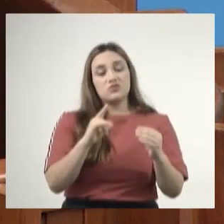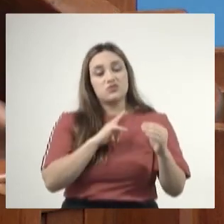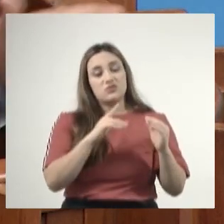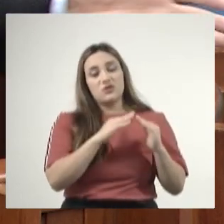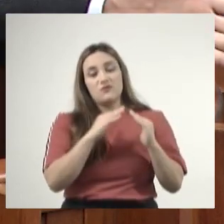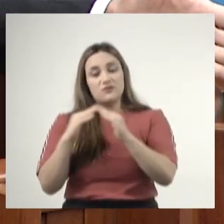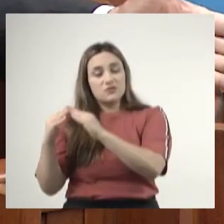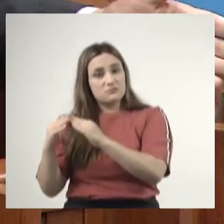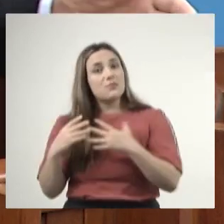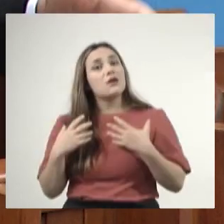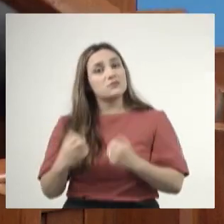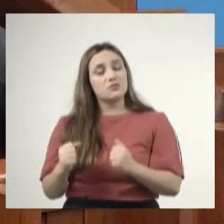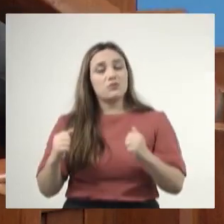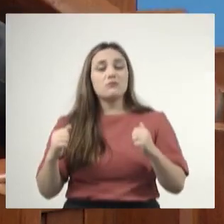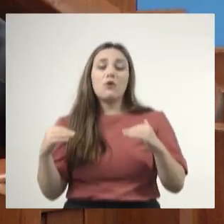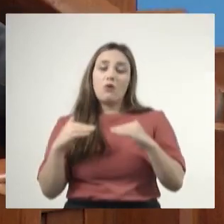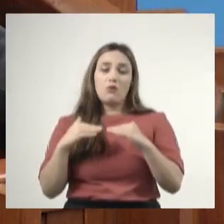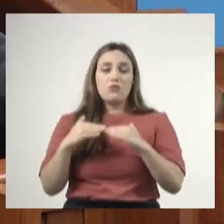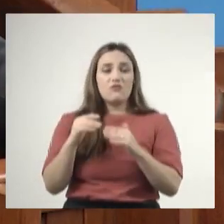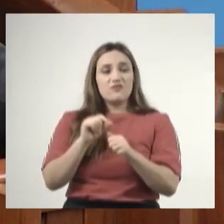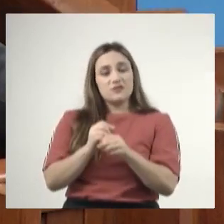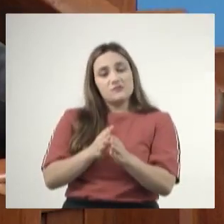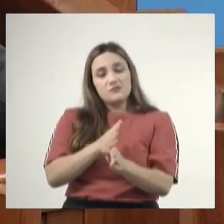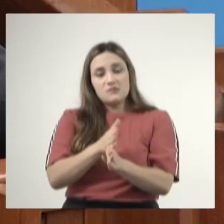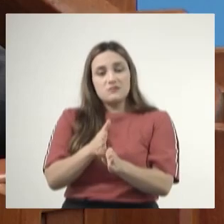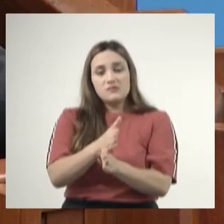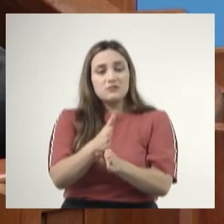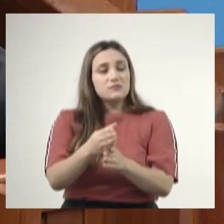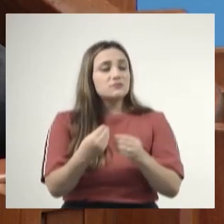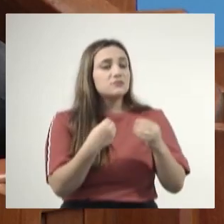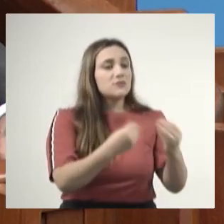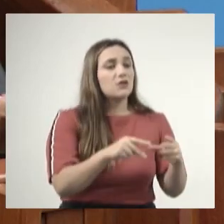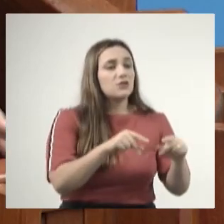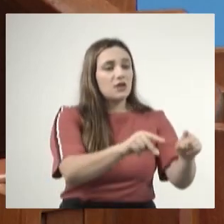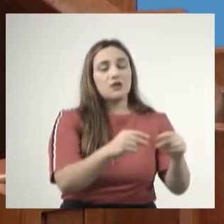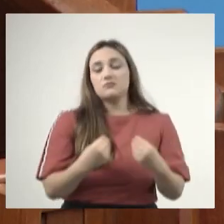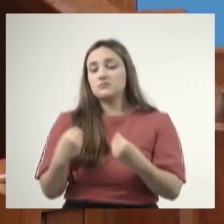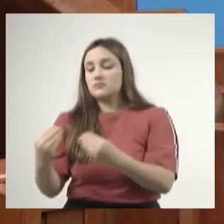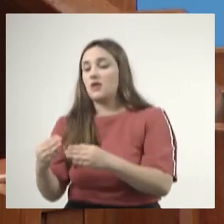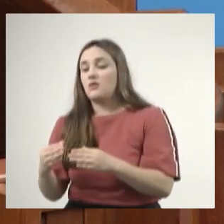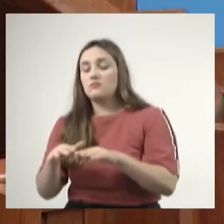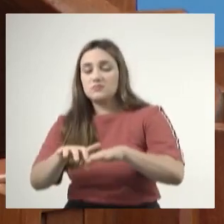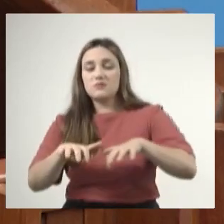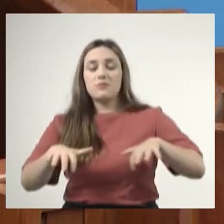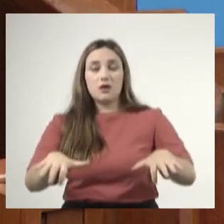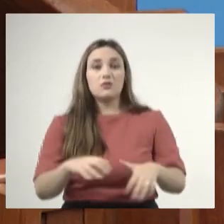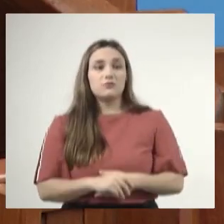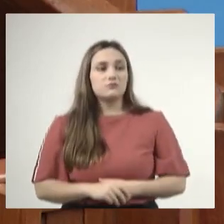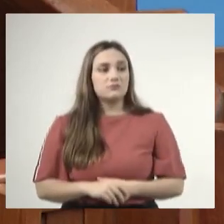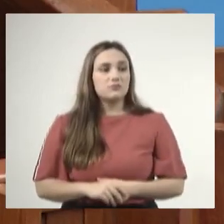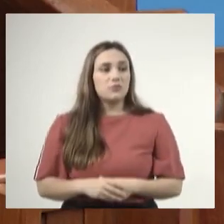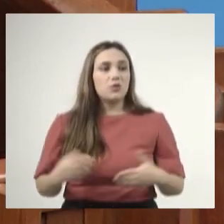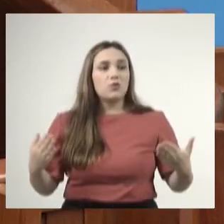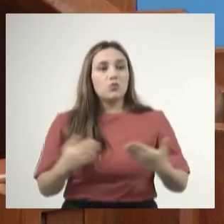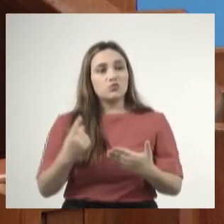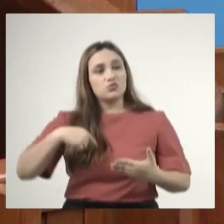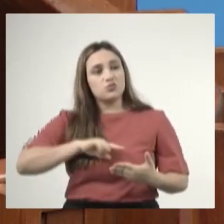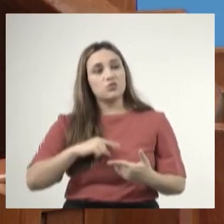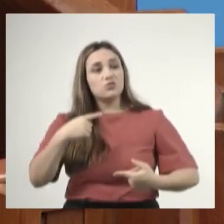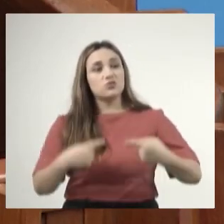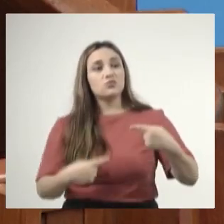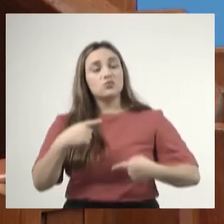e concordaram com as divisas para dar o título aos índios. Então, hoje, nós estamos discutindo o